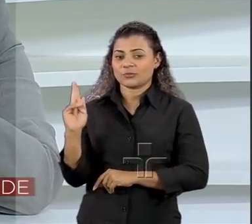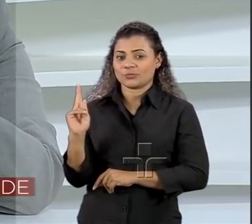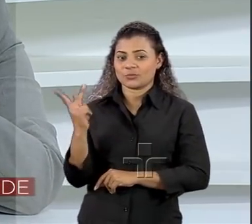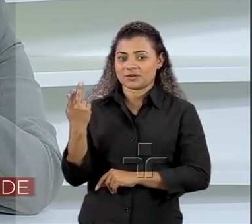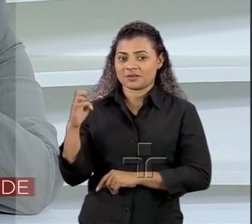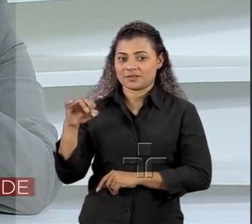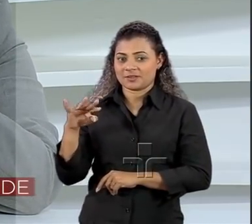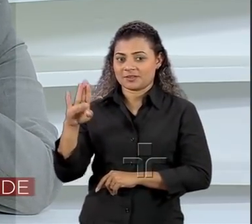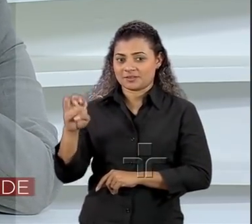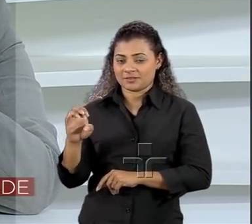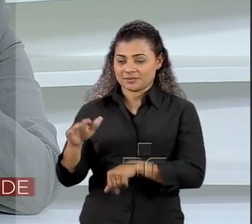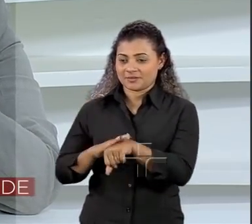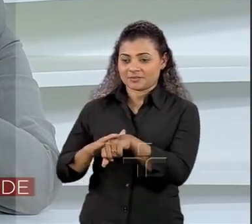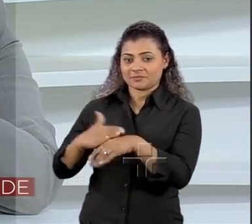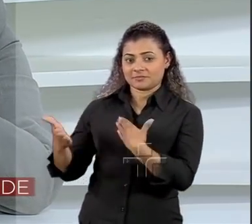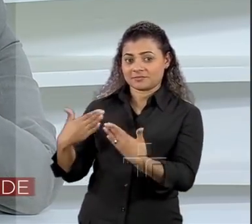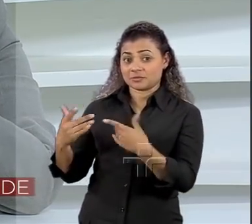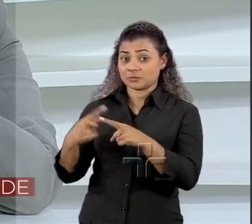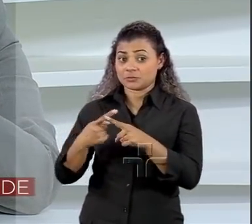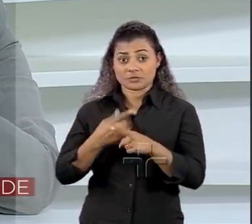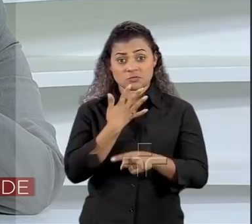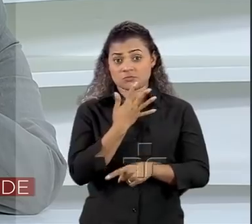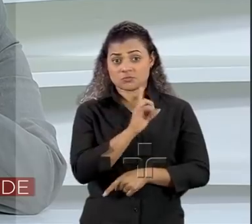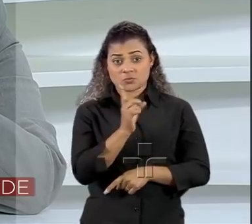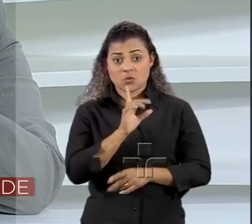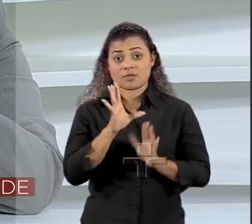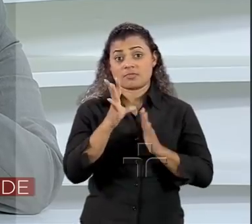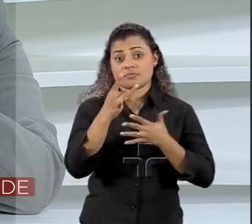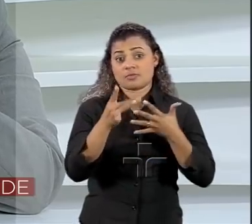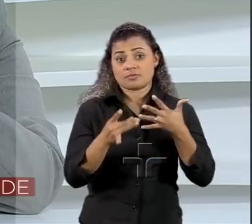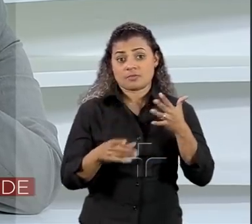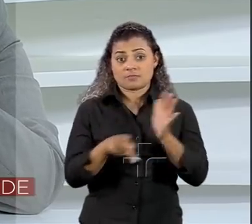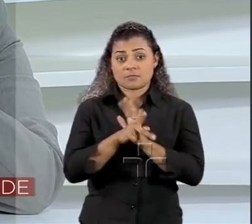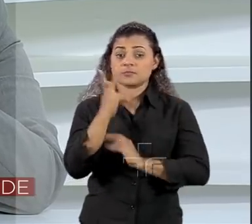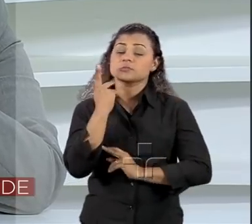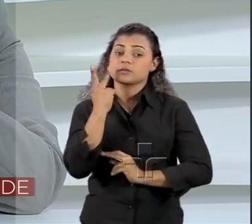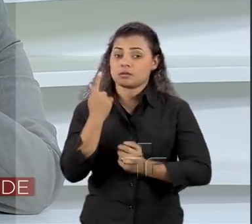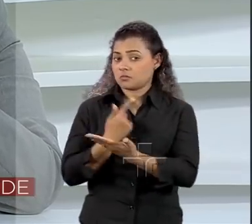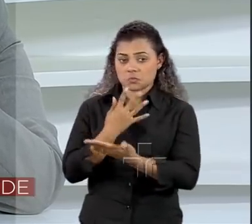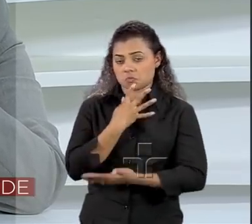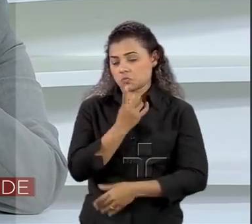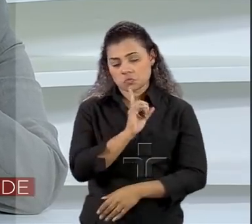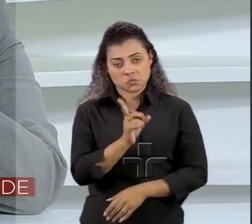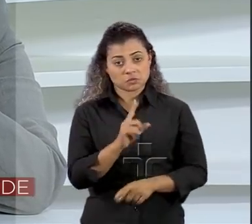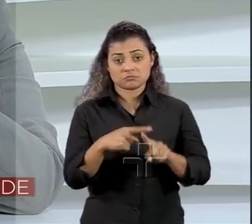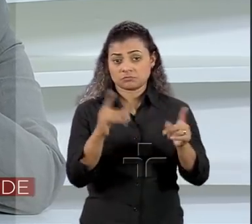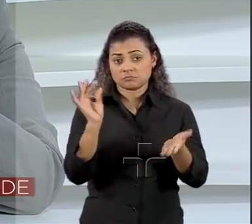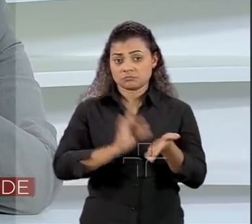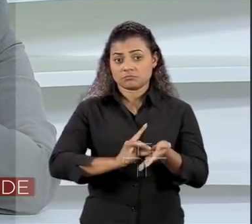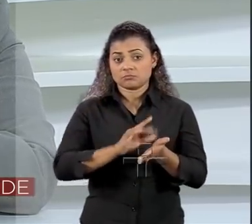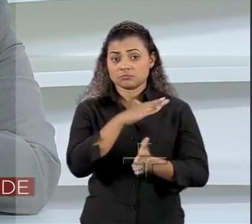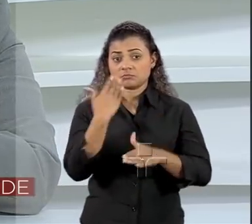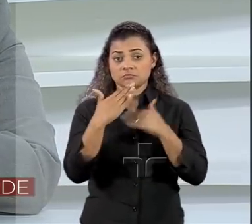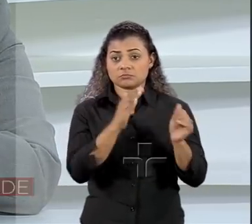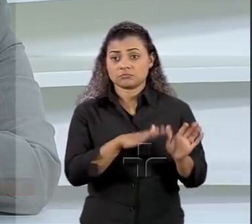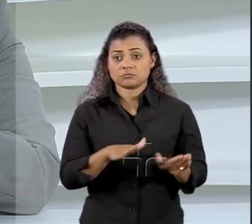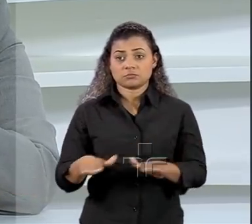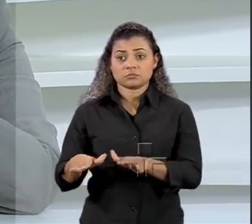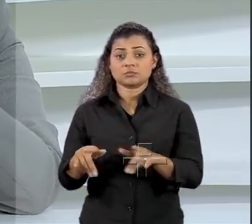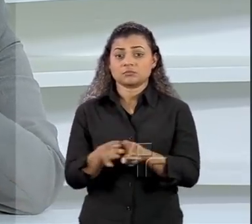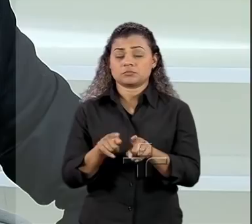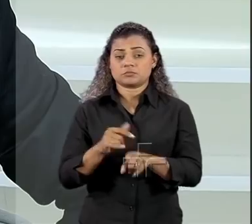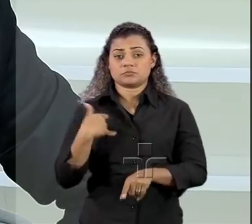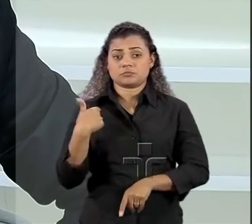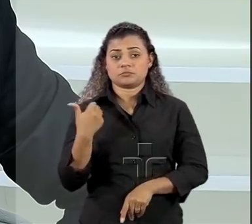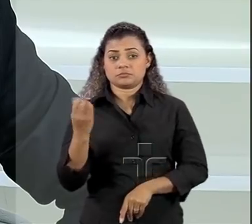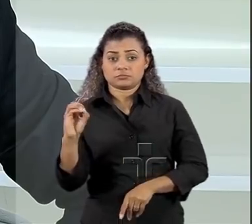pouco injusto, porque eu não conheço em detalhes os dados do Ceará, mas o fato é que a mortalidade infantil entre 0 e 4 anos, né,